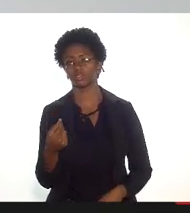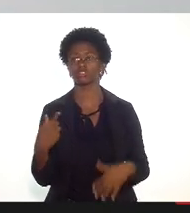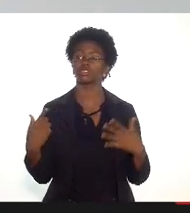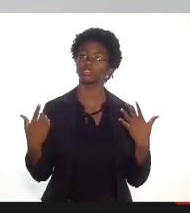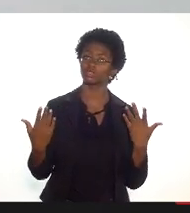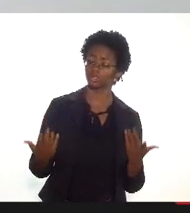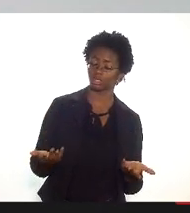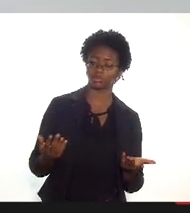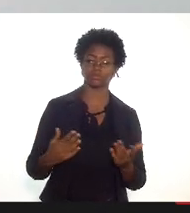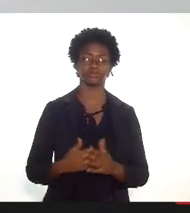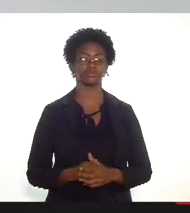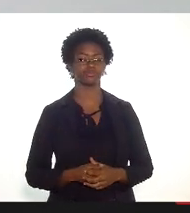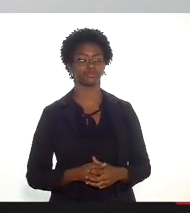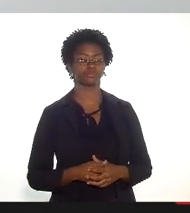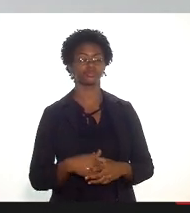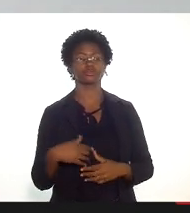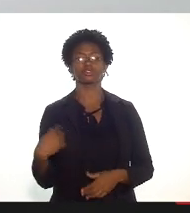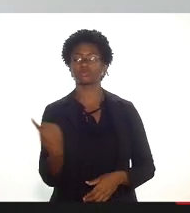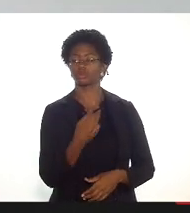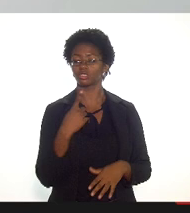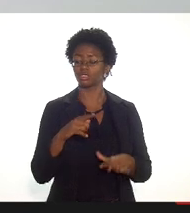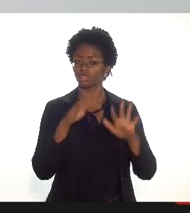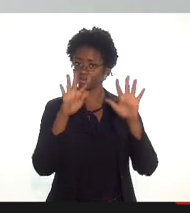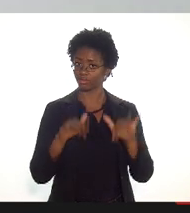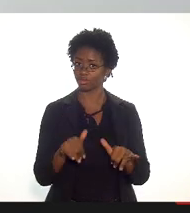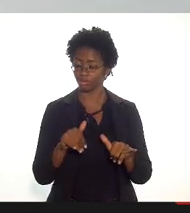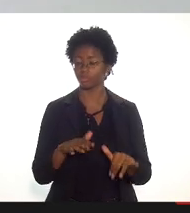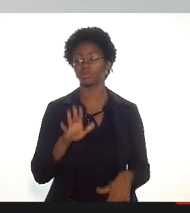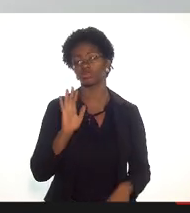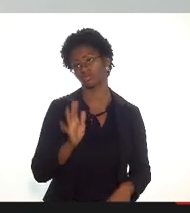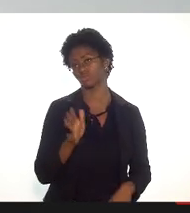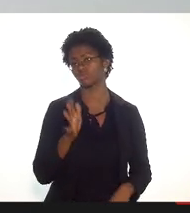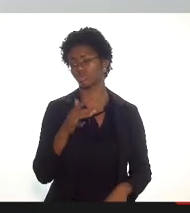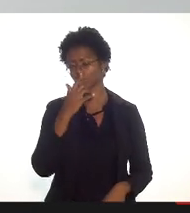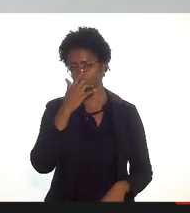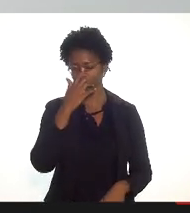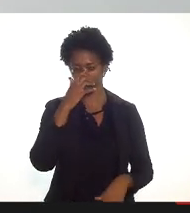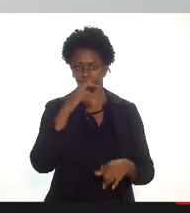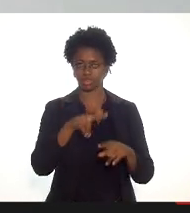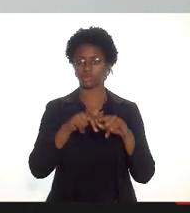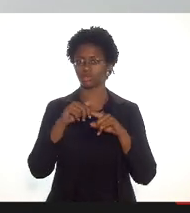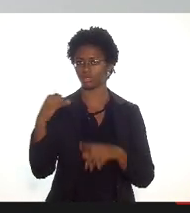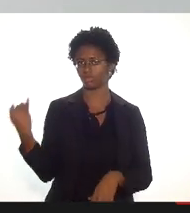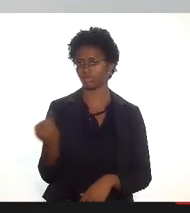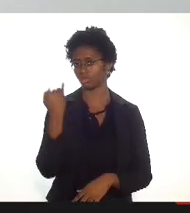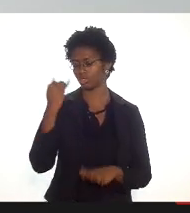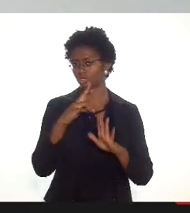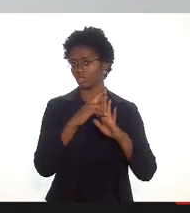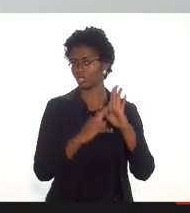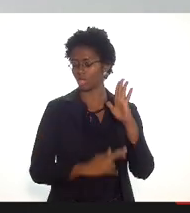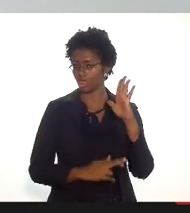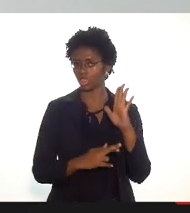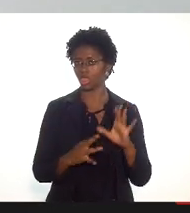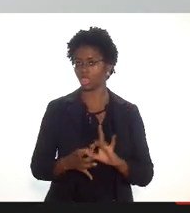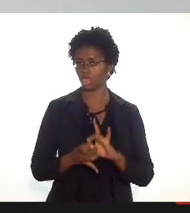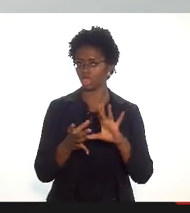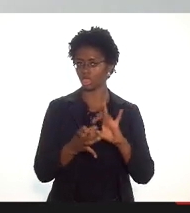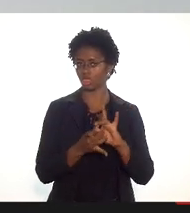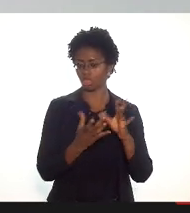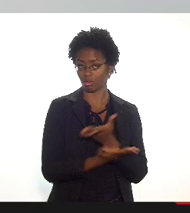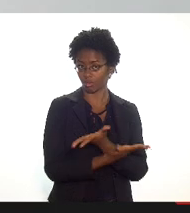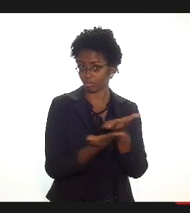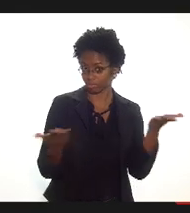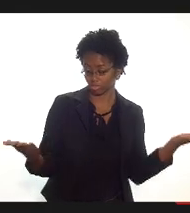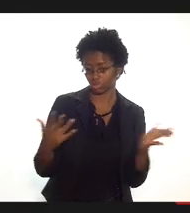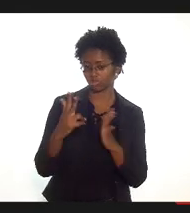Então, para a gente já estar concluindo, até porque é importante que esse relatório ele está à disposição de todos os